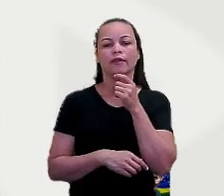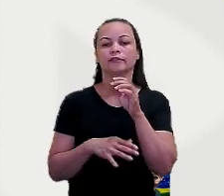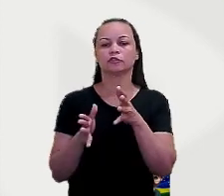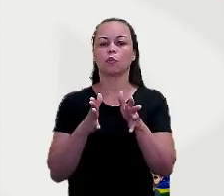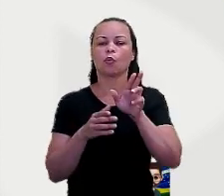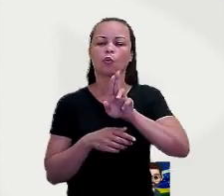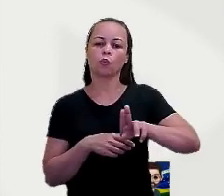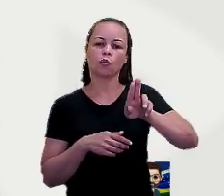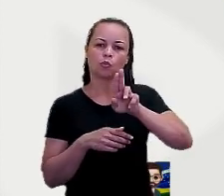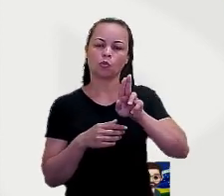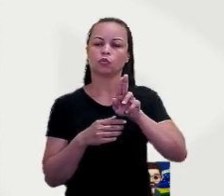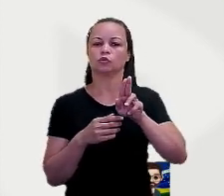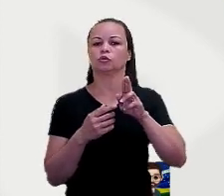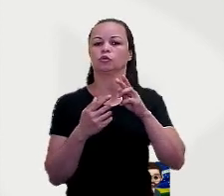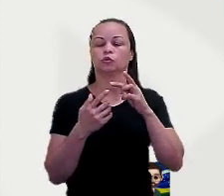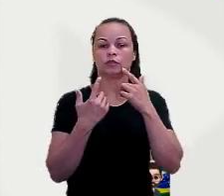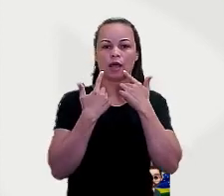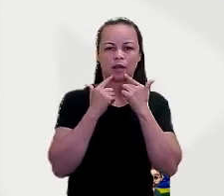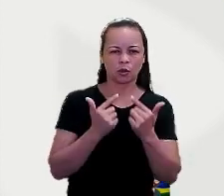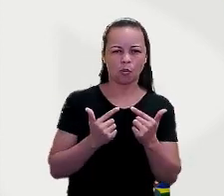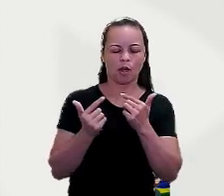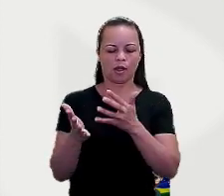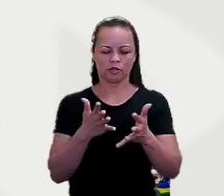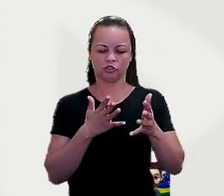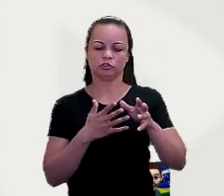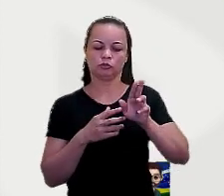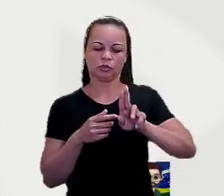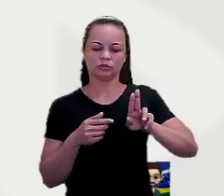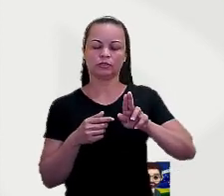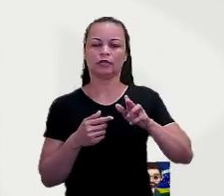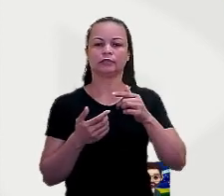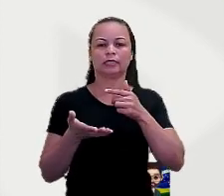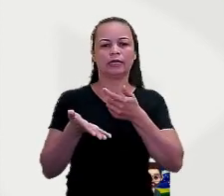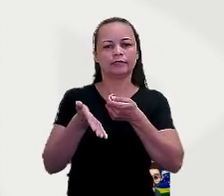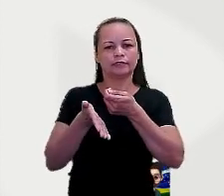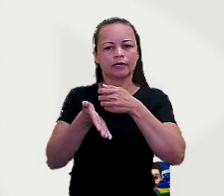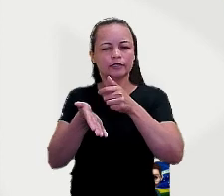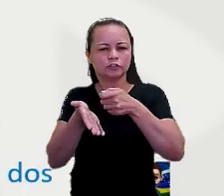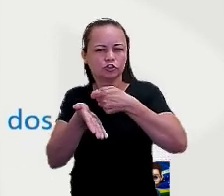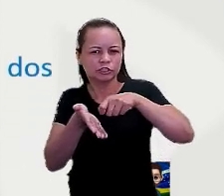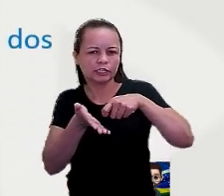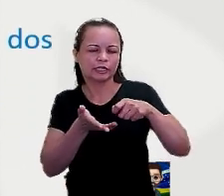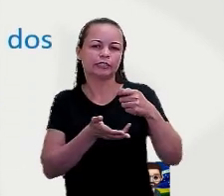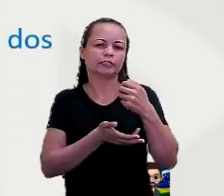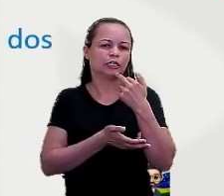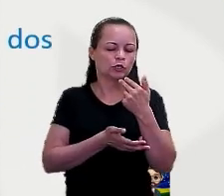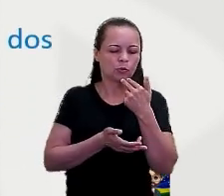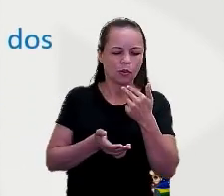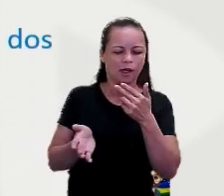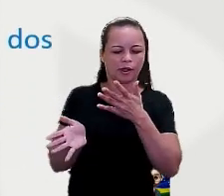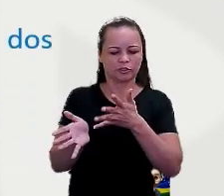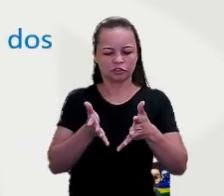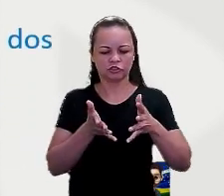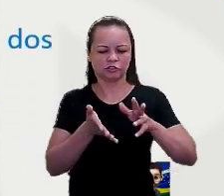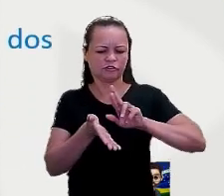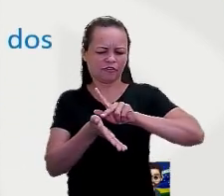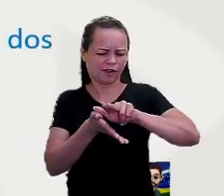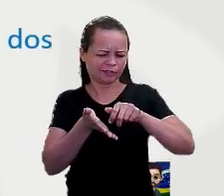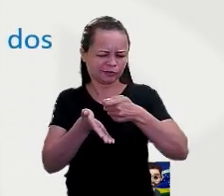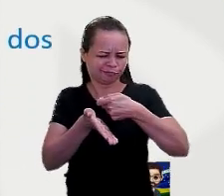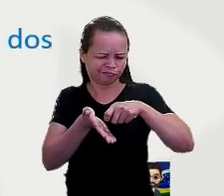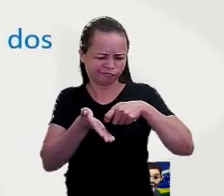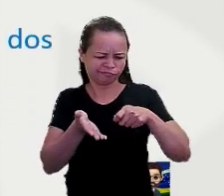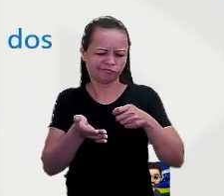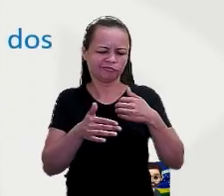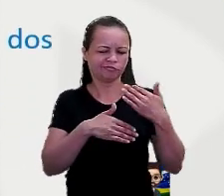usos da linguagem trabalhados nos eixos oralidade, leitura, escrita e dimensão intercultural. E, claro, a